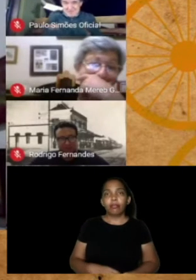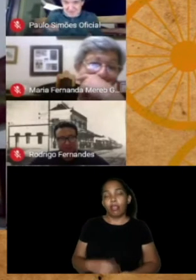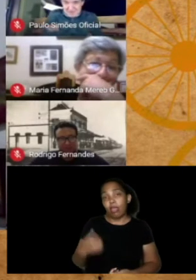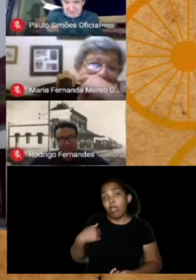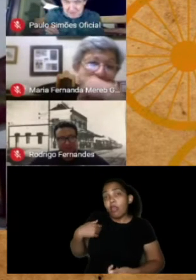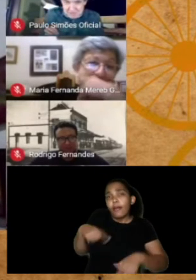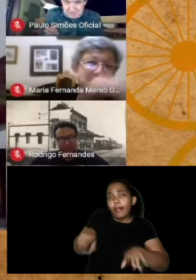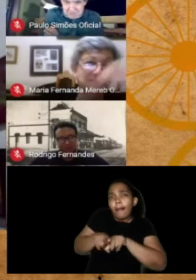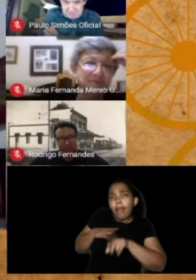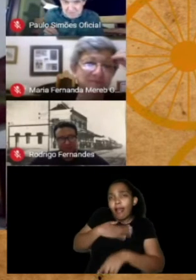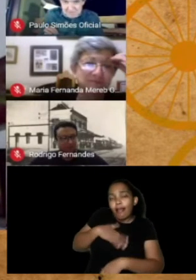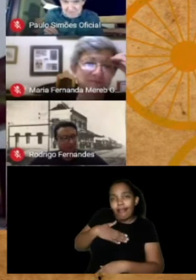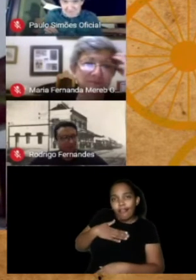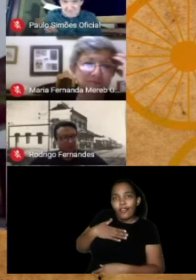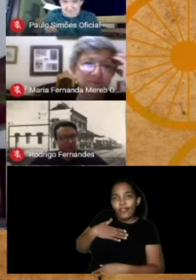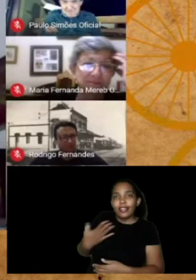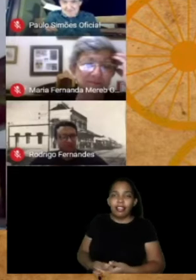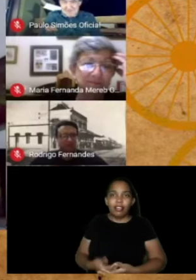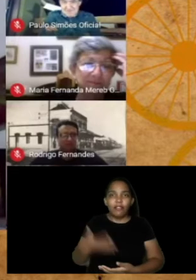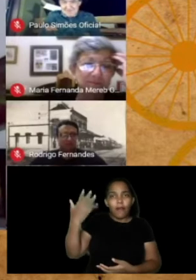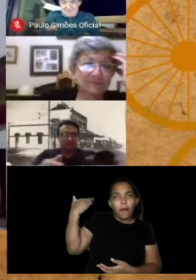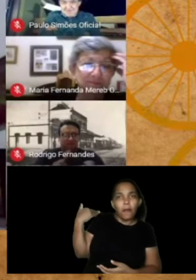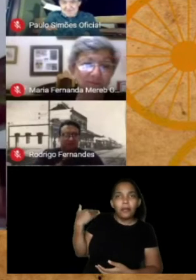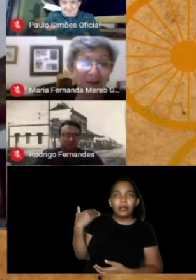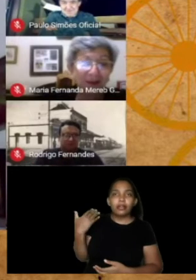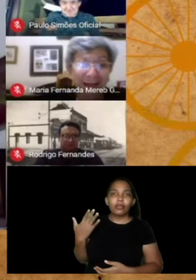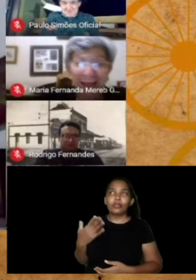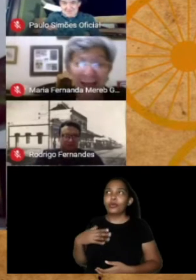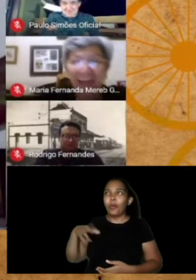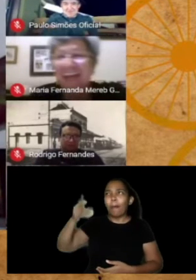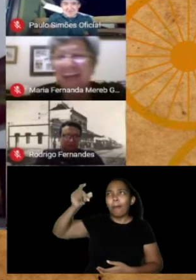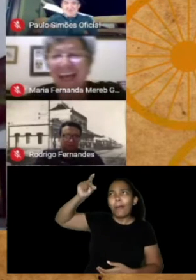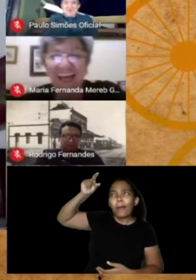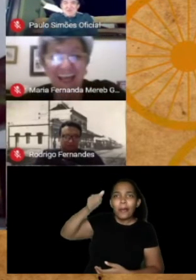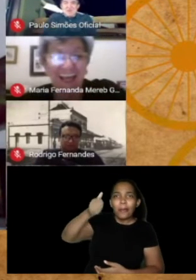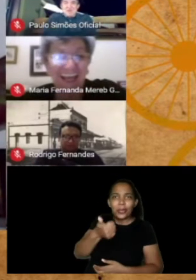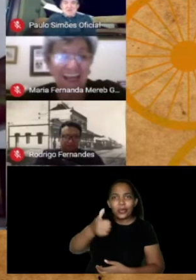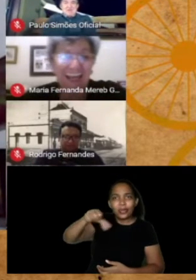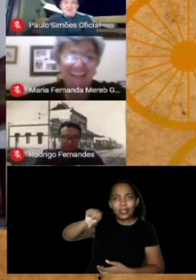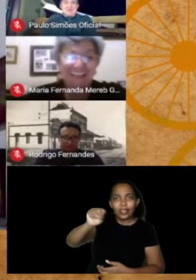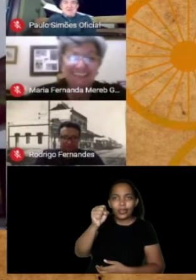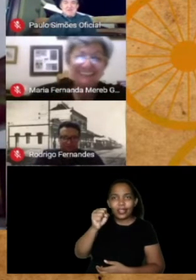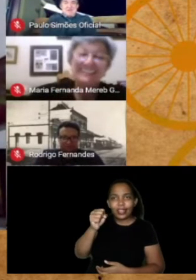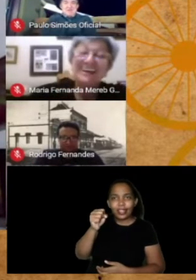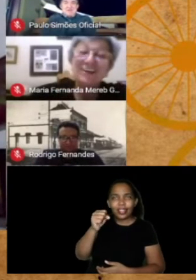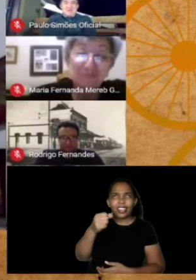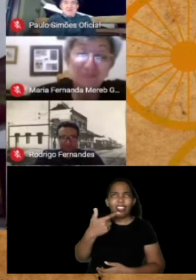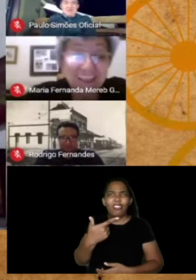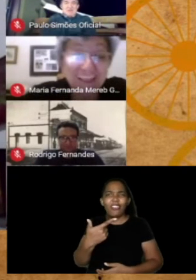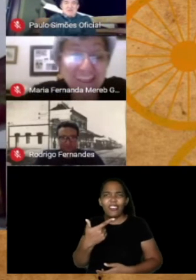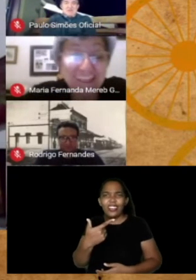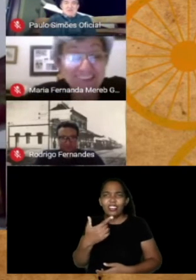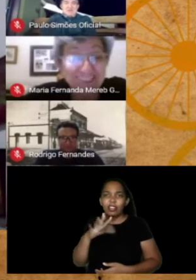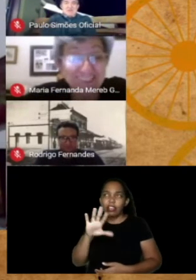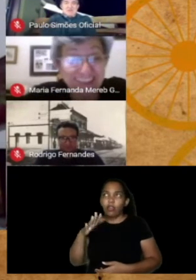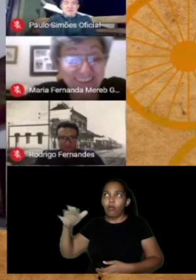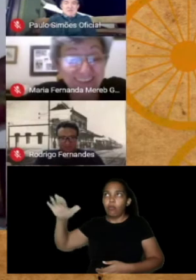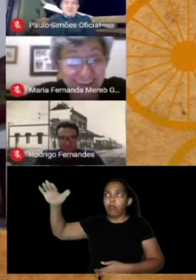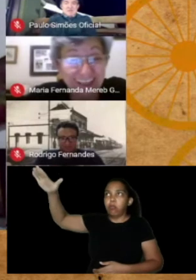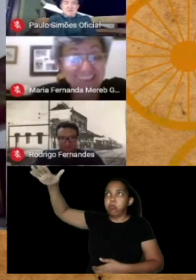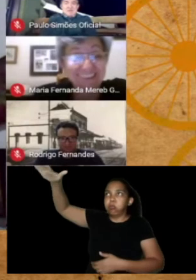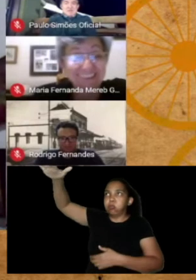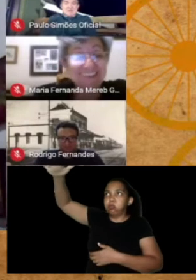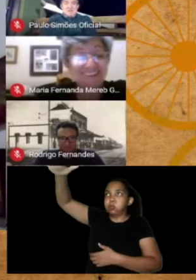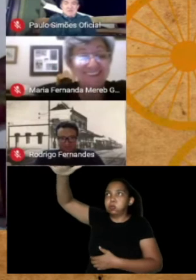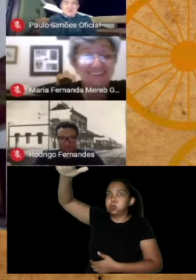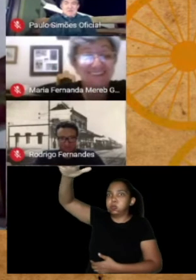no Morenão, Madalena e do Paulinho, quando desceu o disco voador em 1982, certo? Eu também estava lá no Morenão, naquela